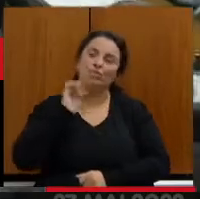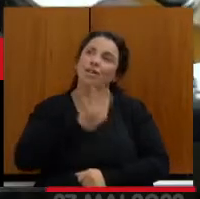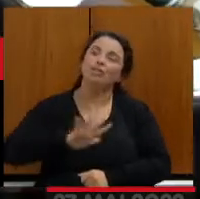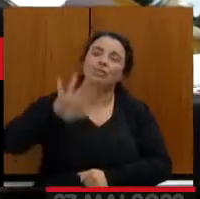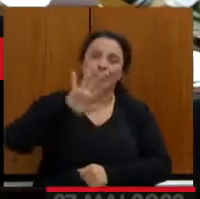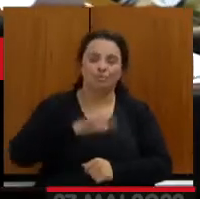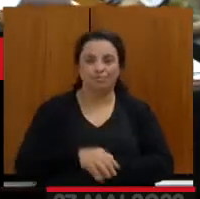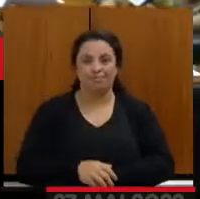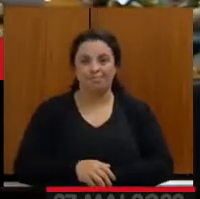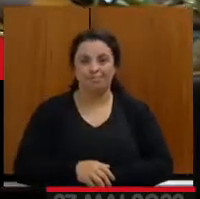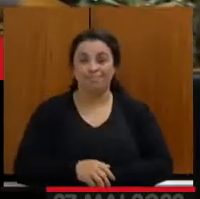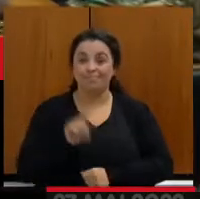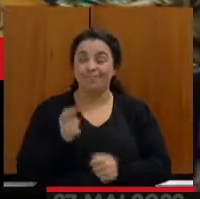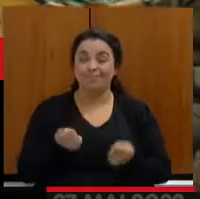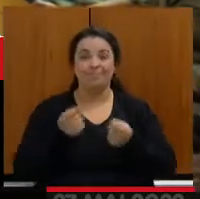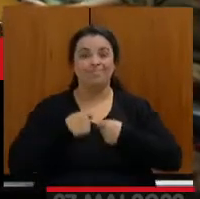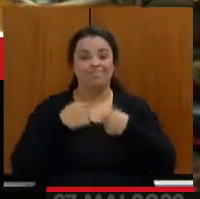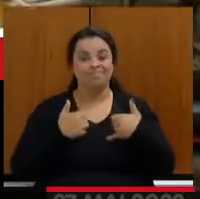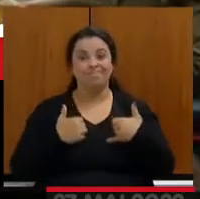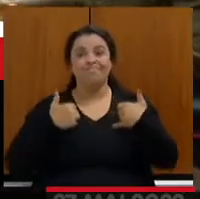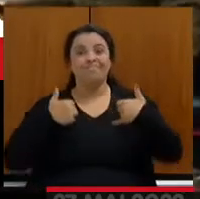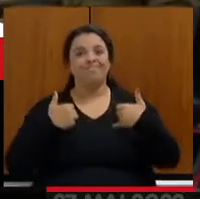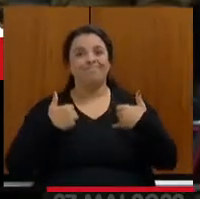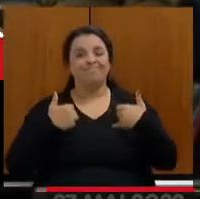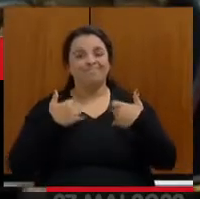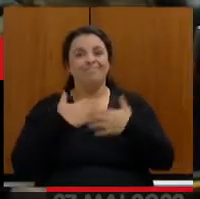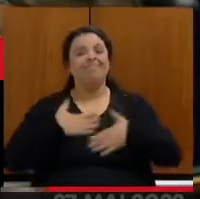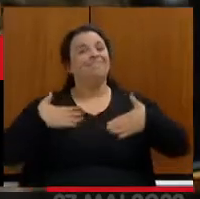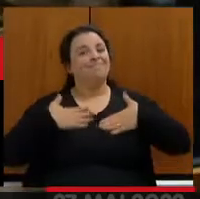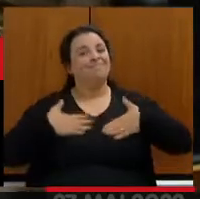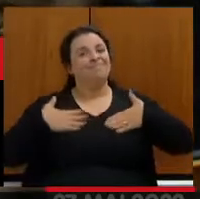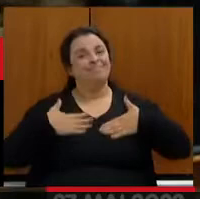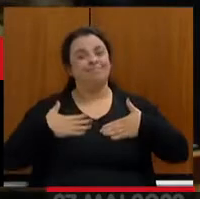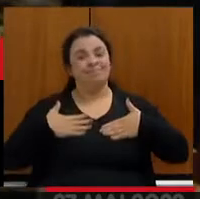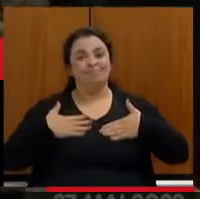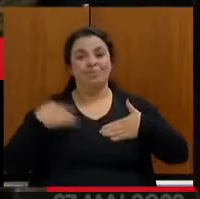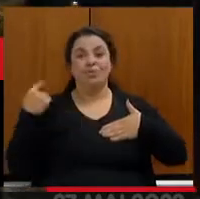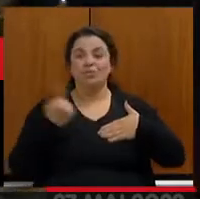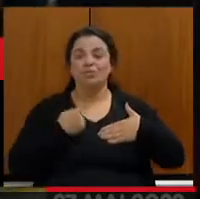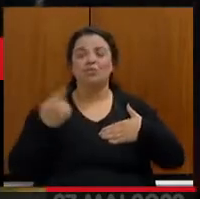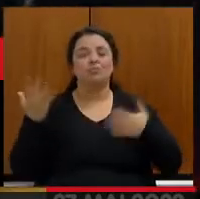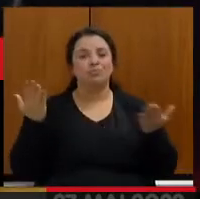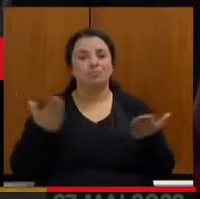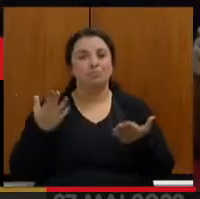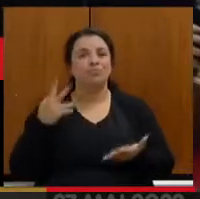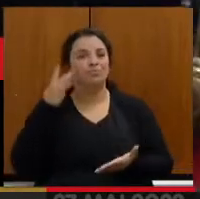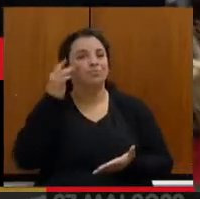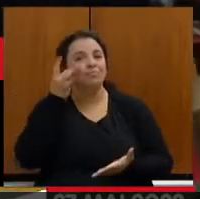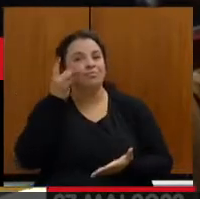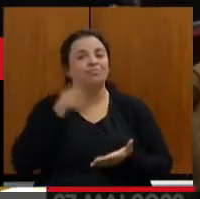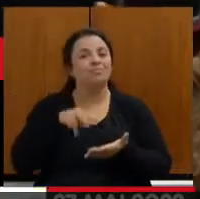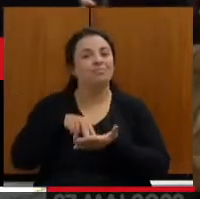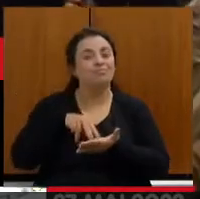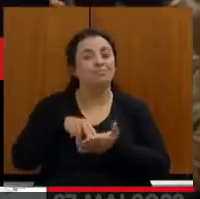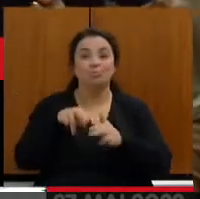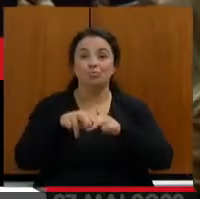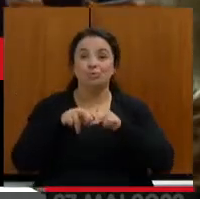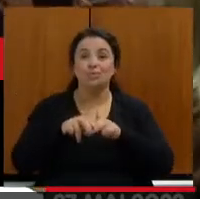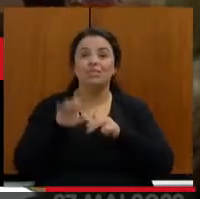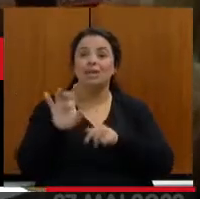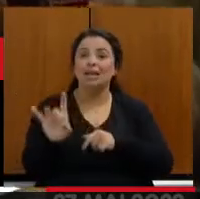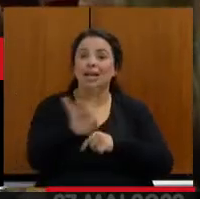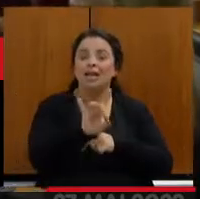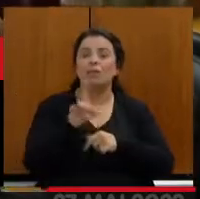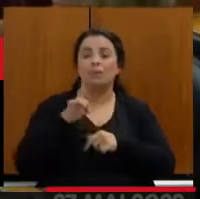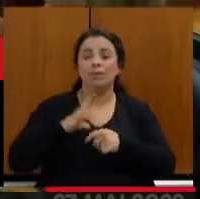estamos aqui hoje porque cada uma de vocês traz a luta individual coletiva